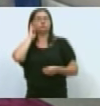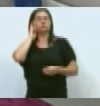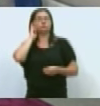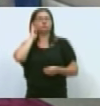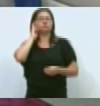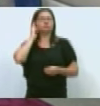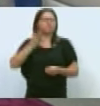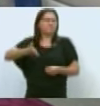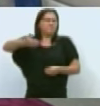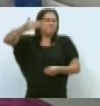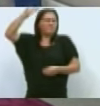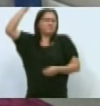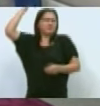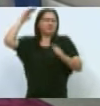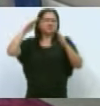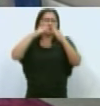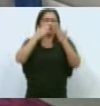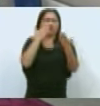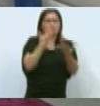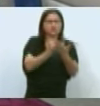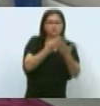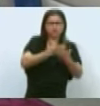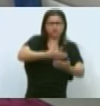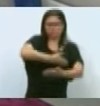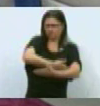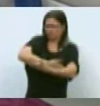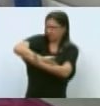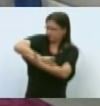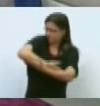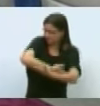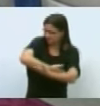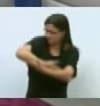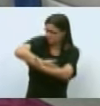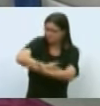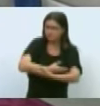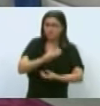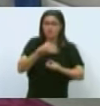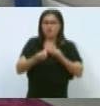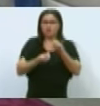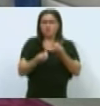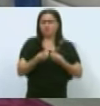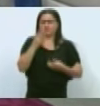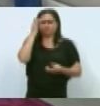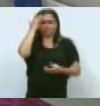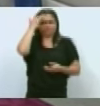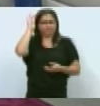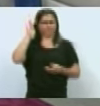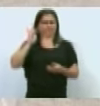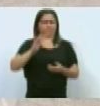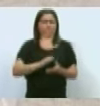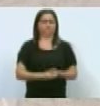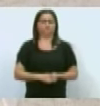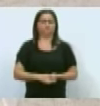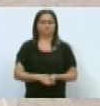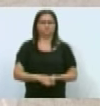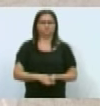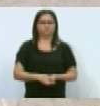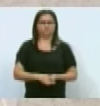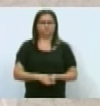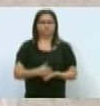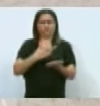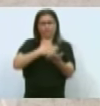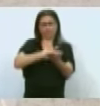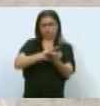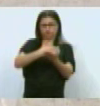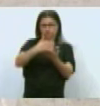a escolinha, desde um bebê, né, surdo, que já não é fácil. Como que é? É, no início da Manuela,